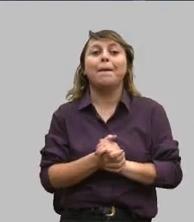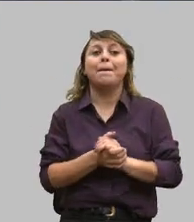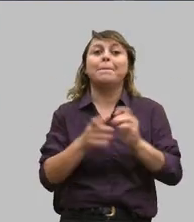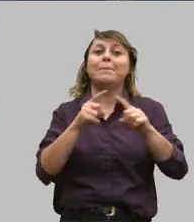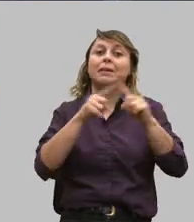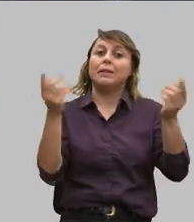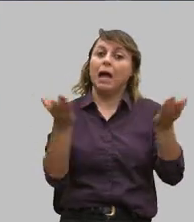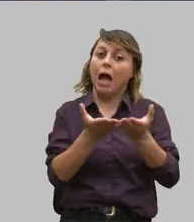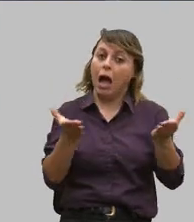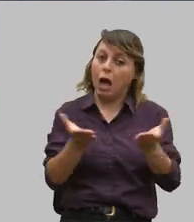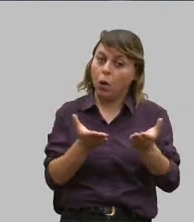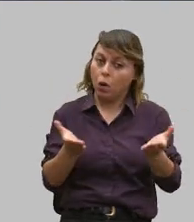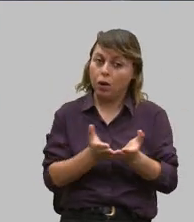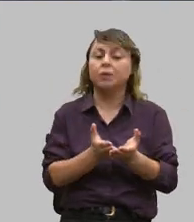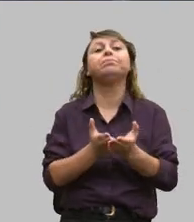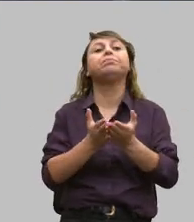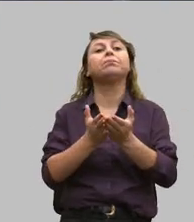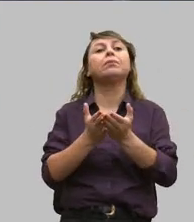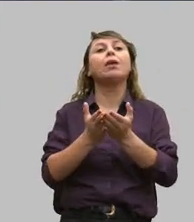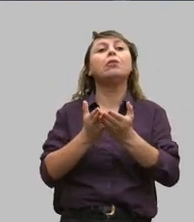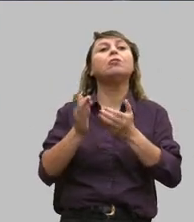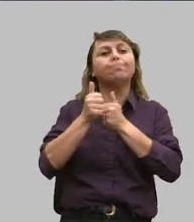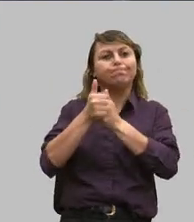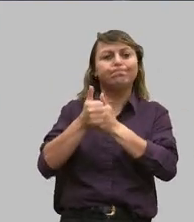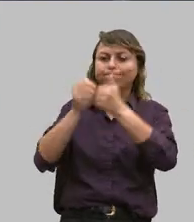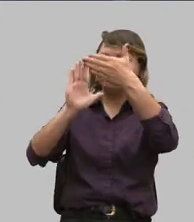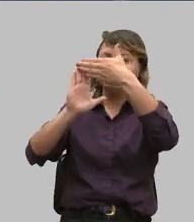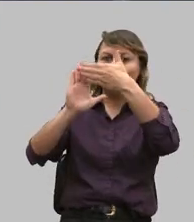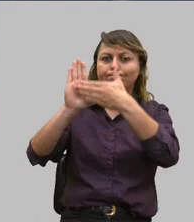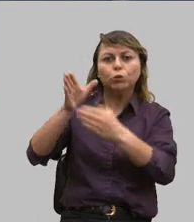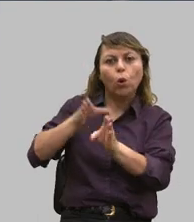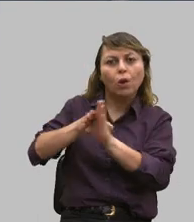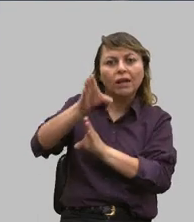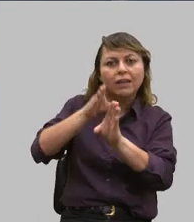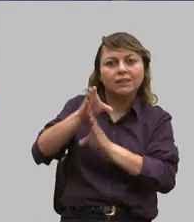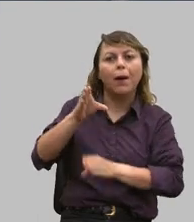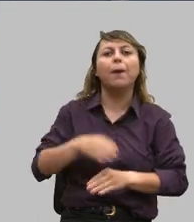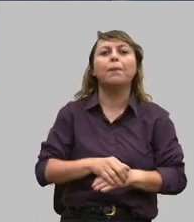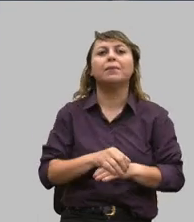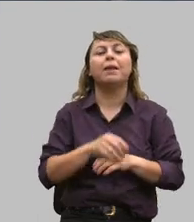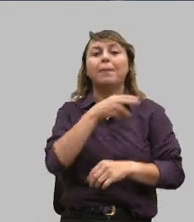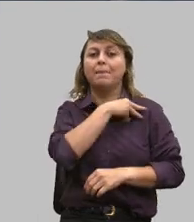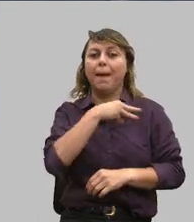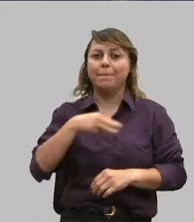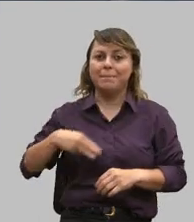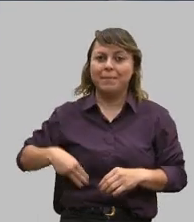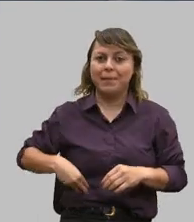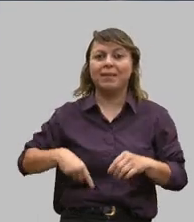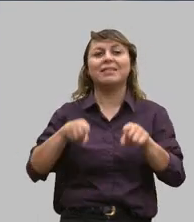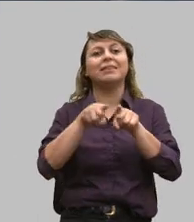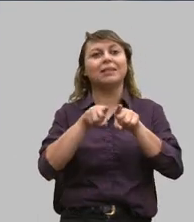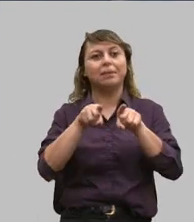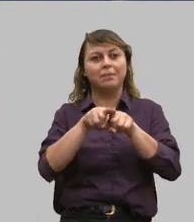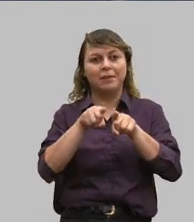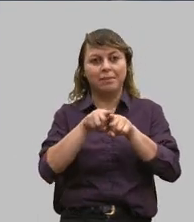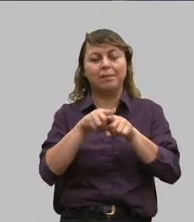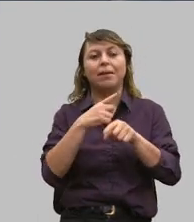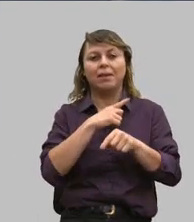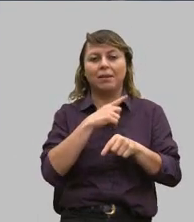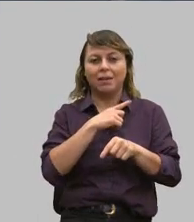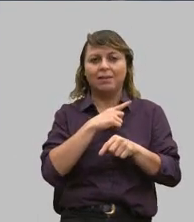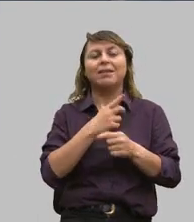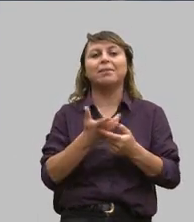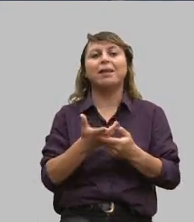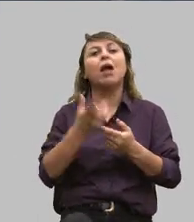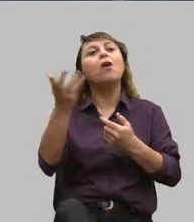segundo seguindo as orientações aqui da da minha mestra a nossa querida deputada Kara biondini nós vamos